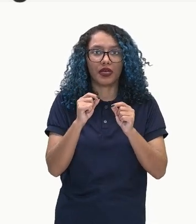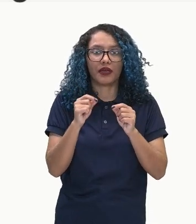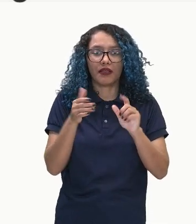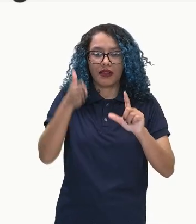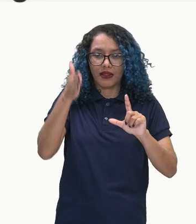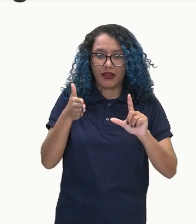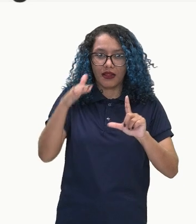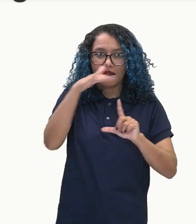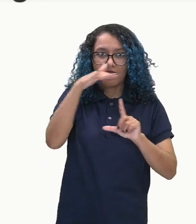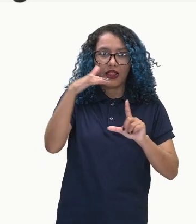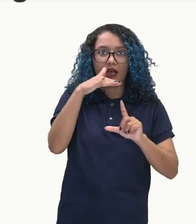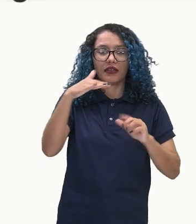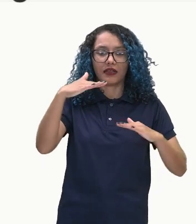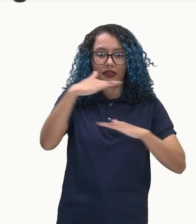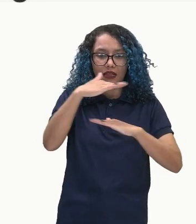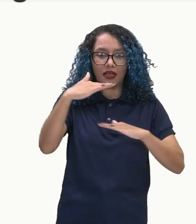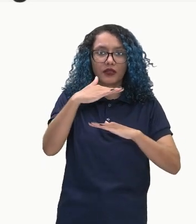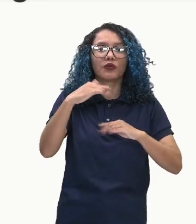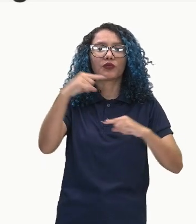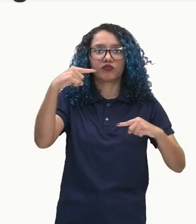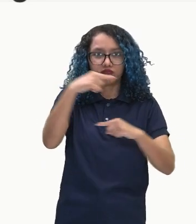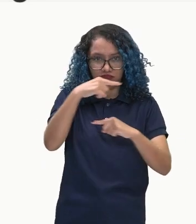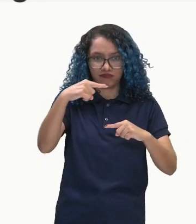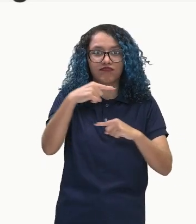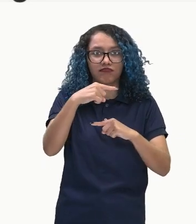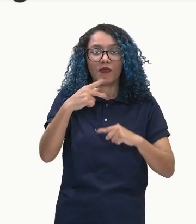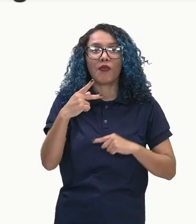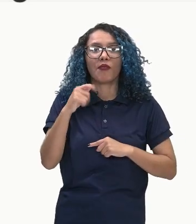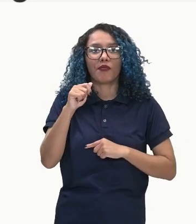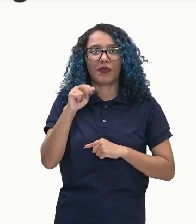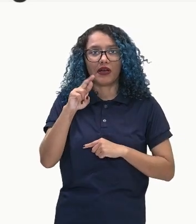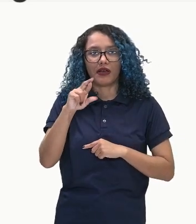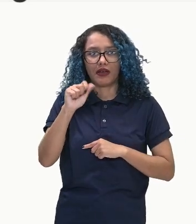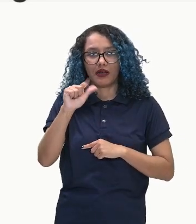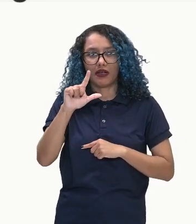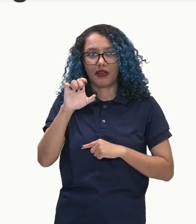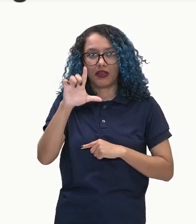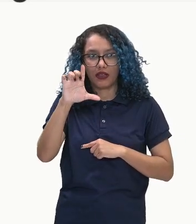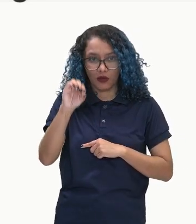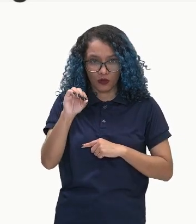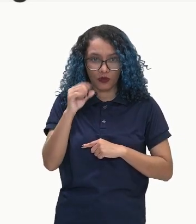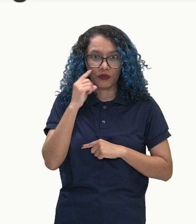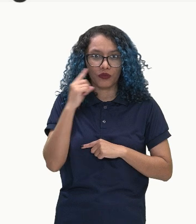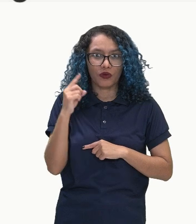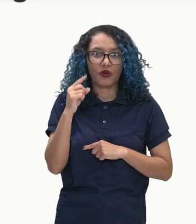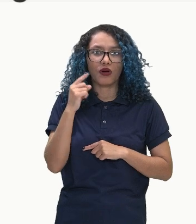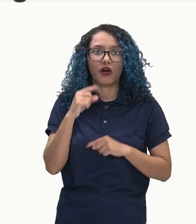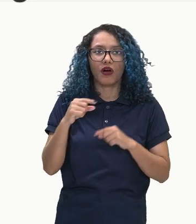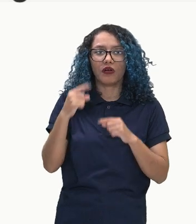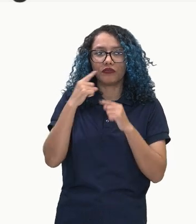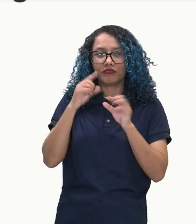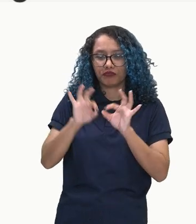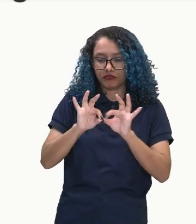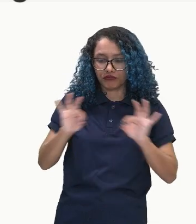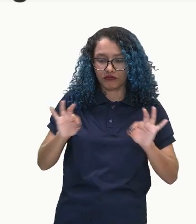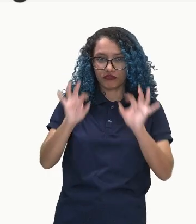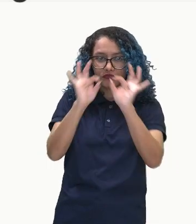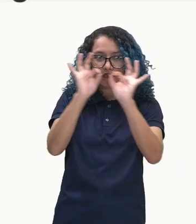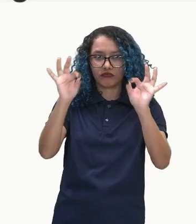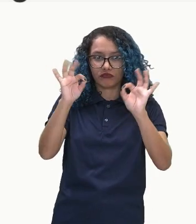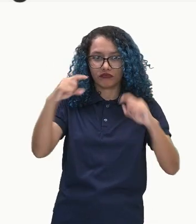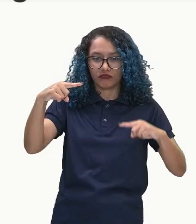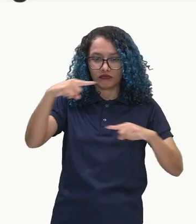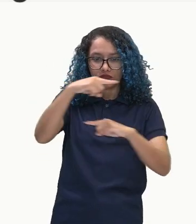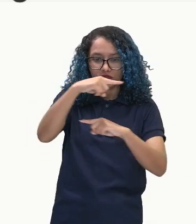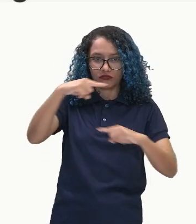paralelo, certo? E ele se... Ah, falei paralelo e falei isso aqui, ó. Um par de lado, ó, paralelo. Esse lado, hoje